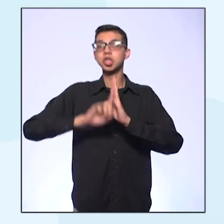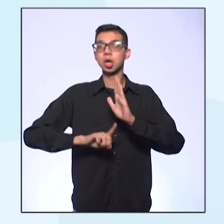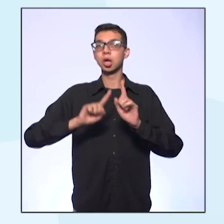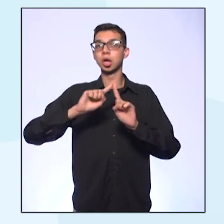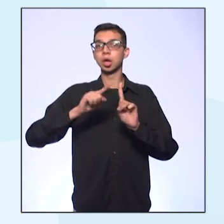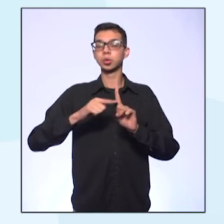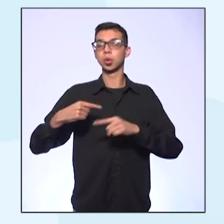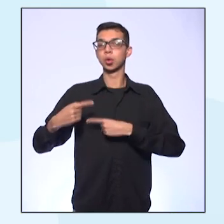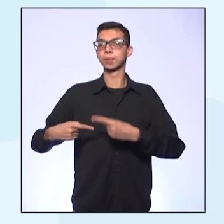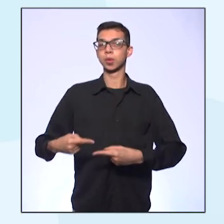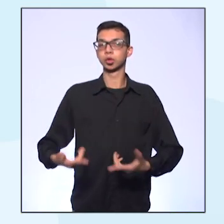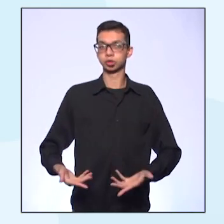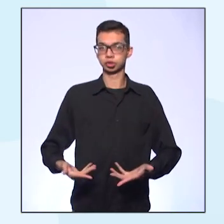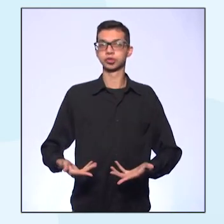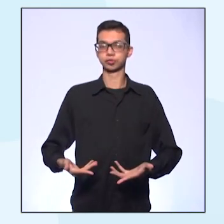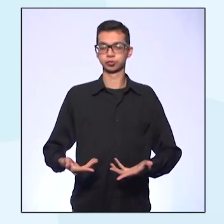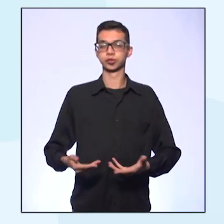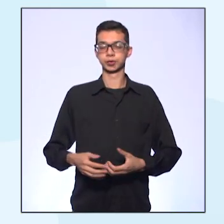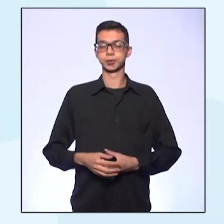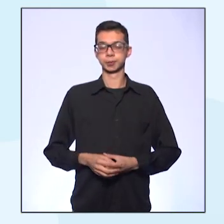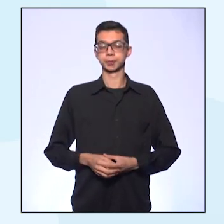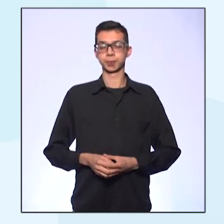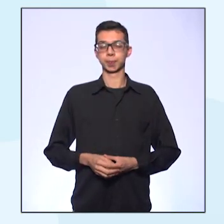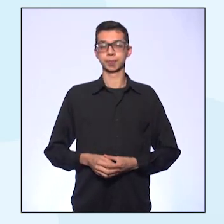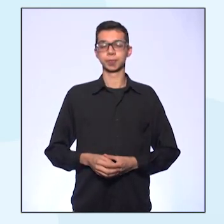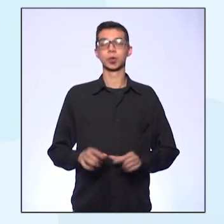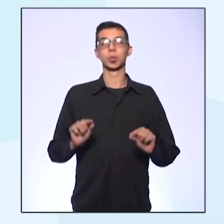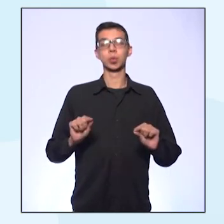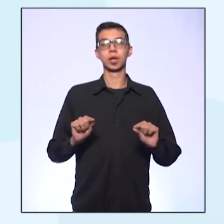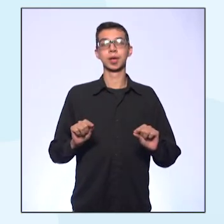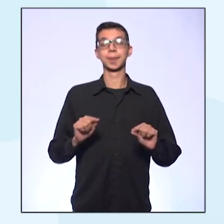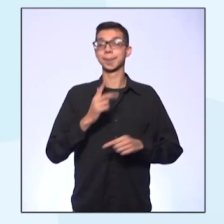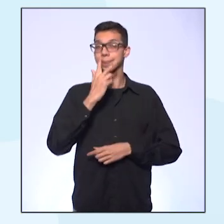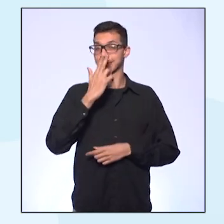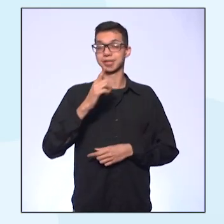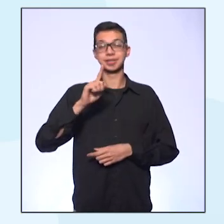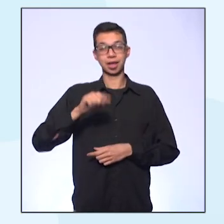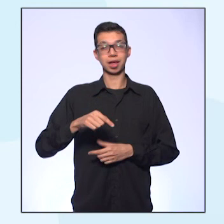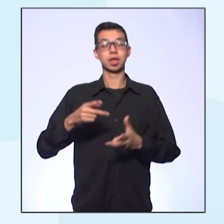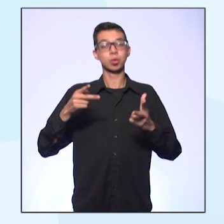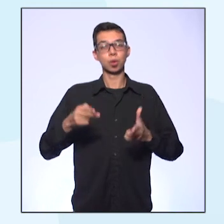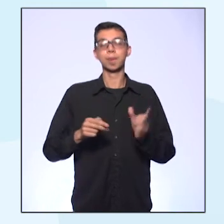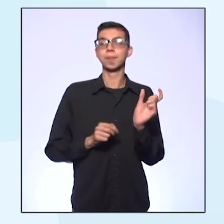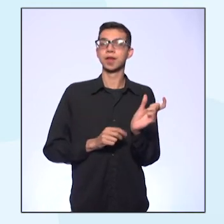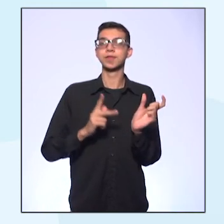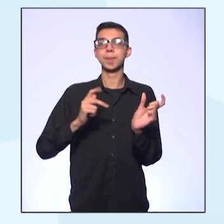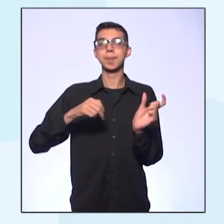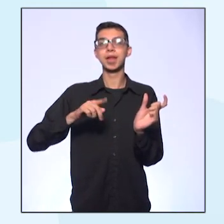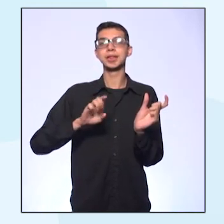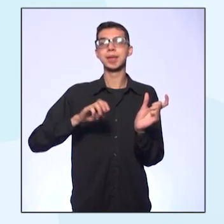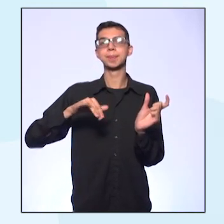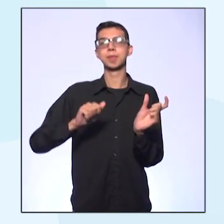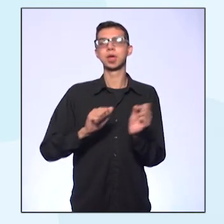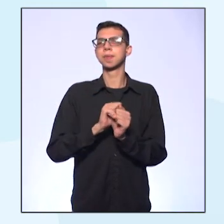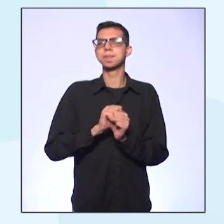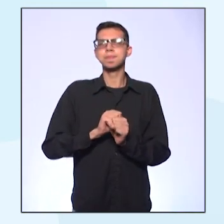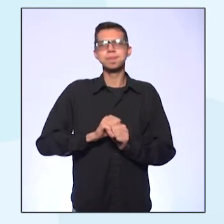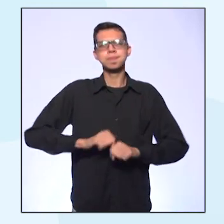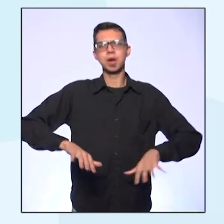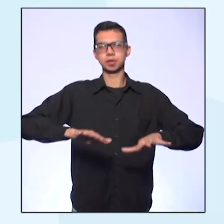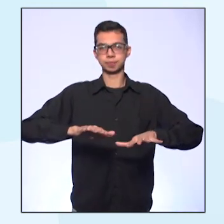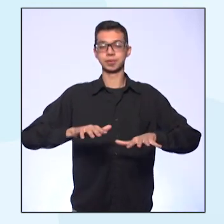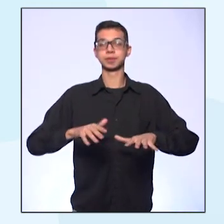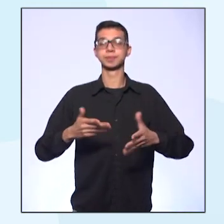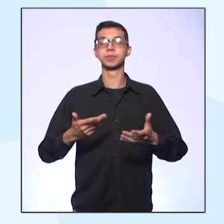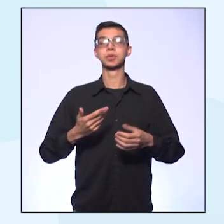UNFPA a pandemia dentro da pandemia. Pergunta para vocês, quais são as duas pandemias de que trata o texto? Um minutinho